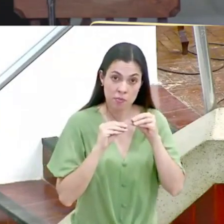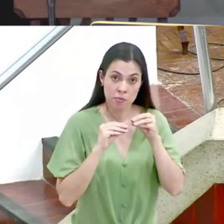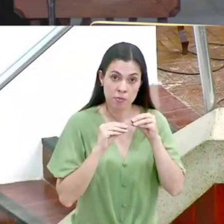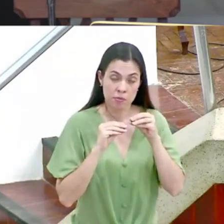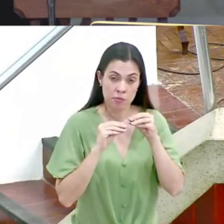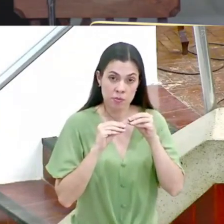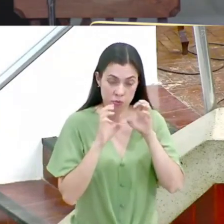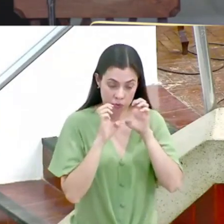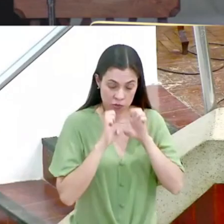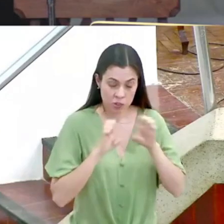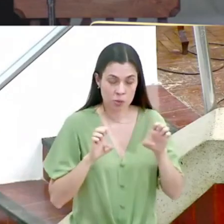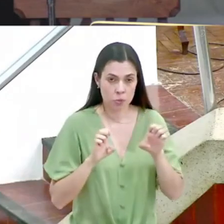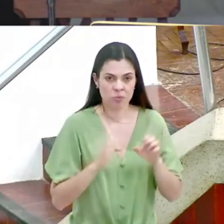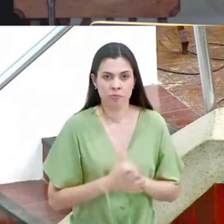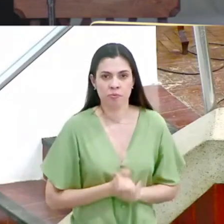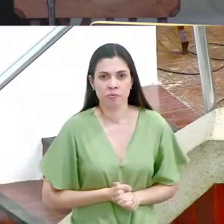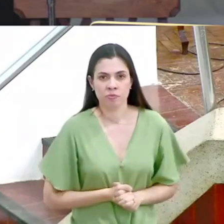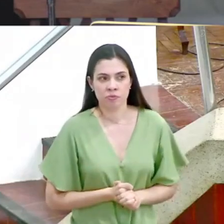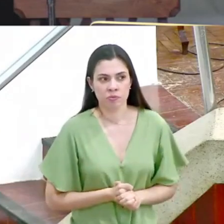nosso pastor Reverendo